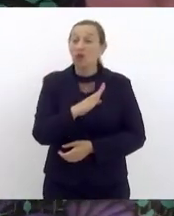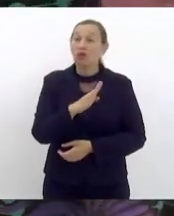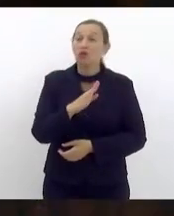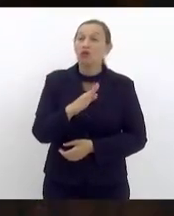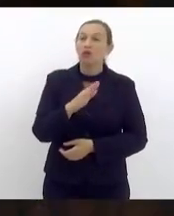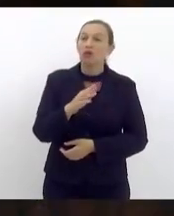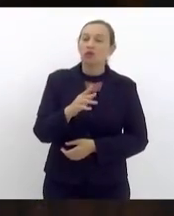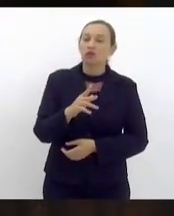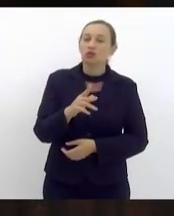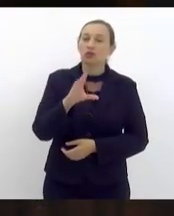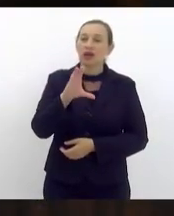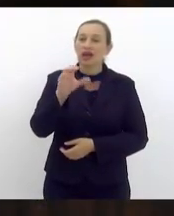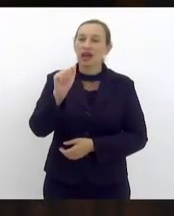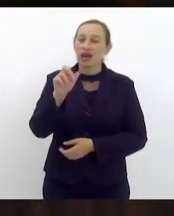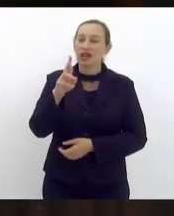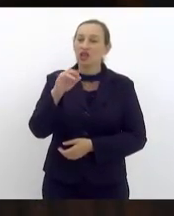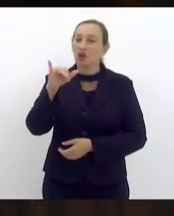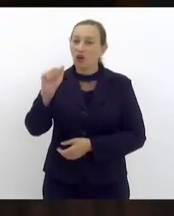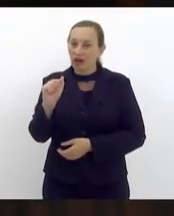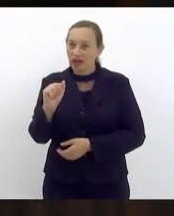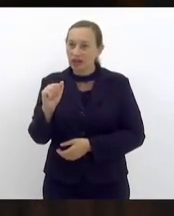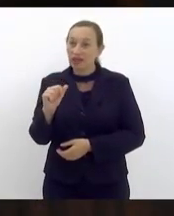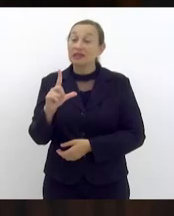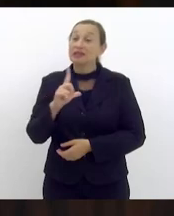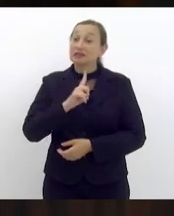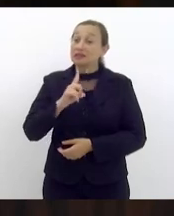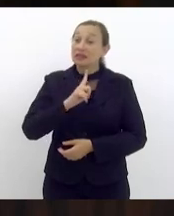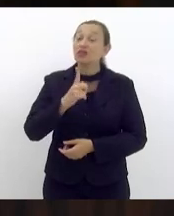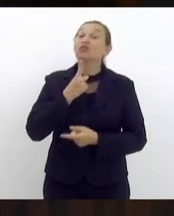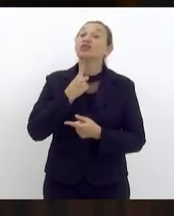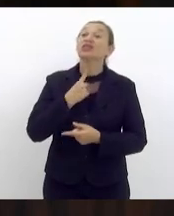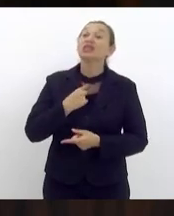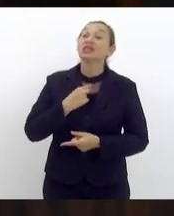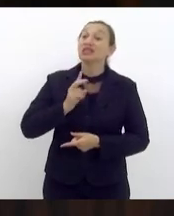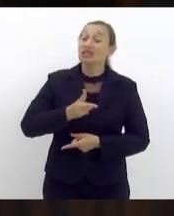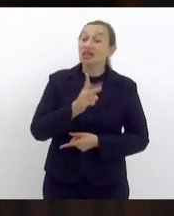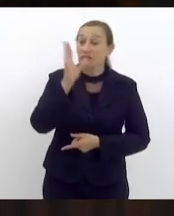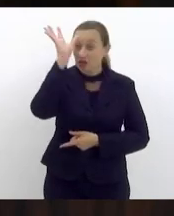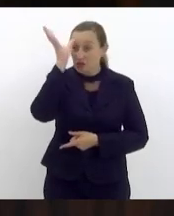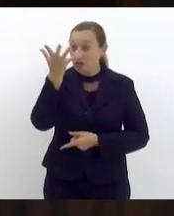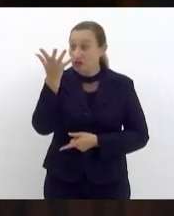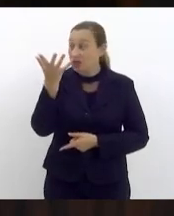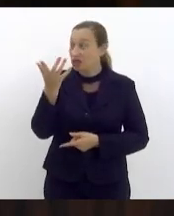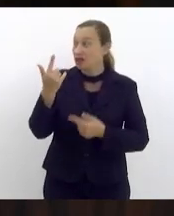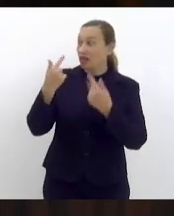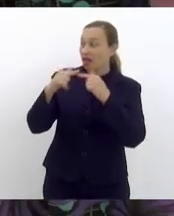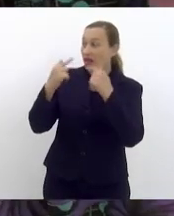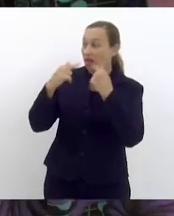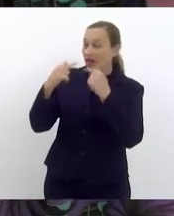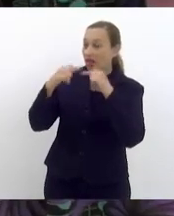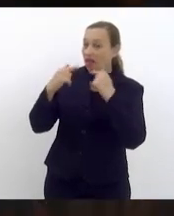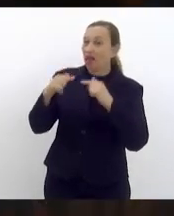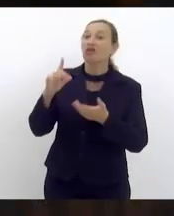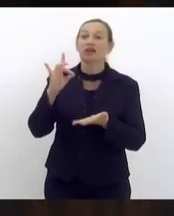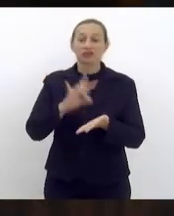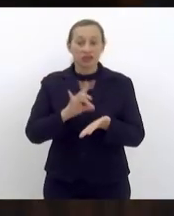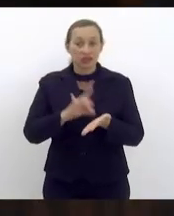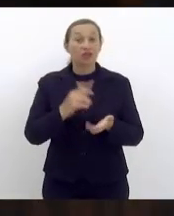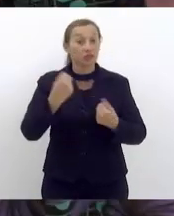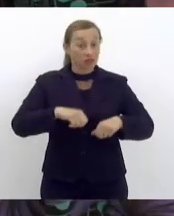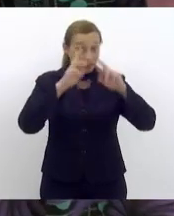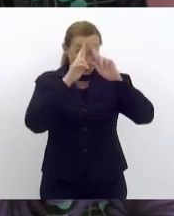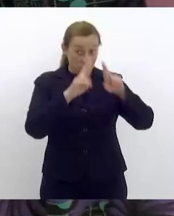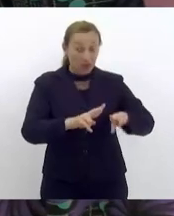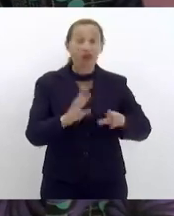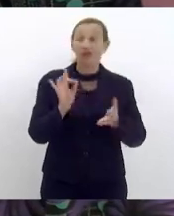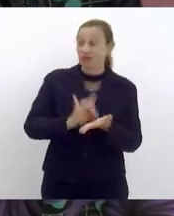tá ele tenha a Vontade sempre de resolver as coisas de imediatismo nós temos que respeitar É